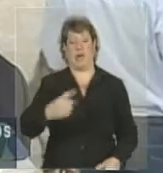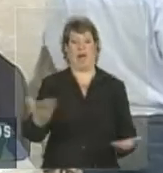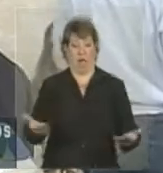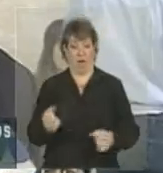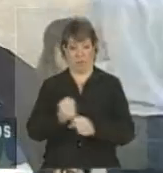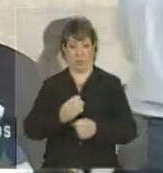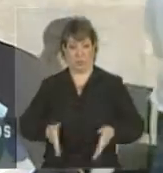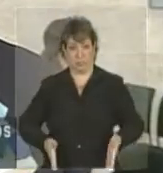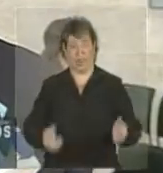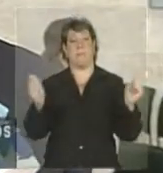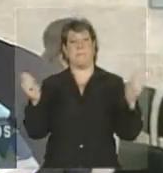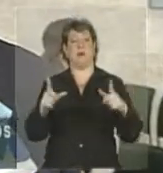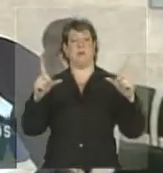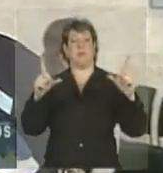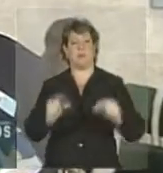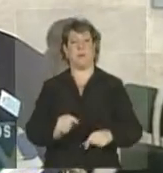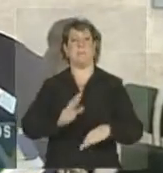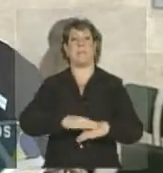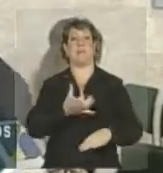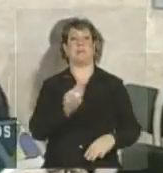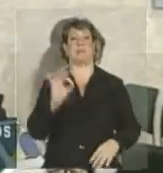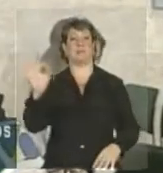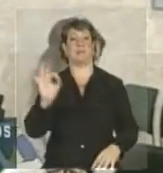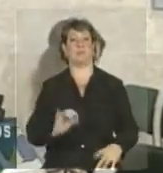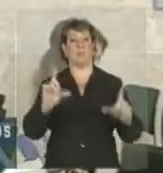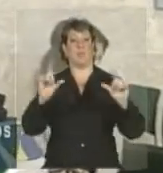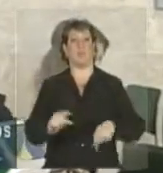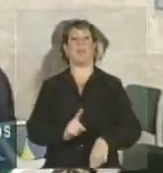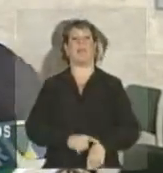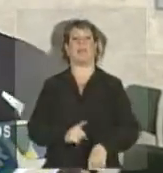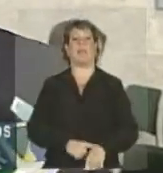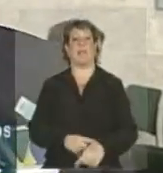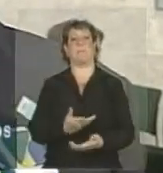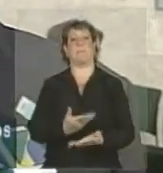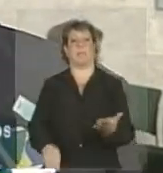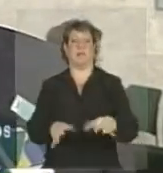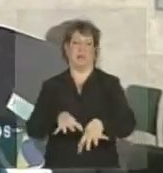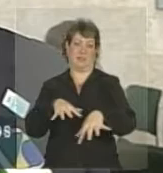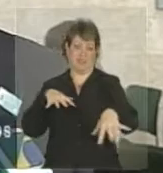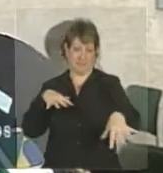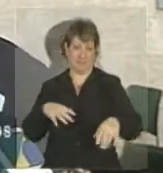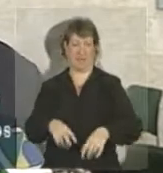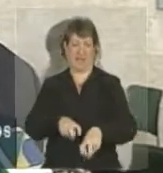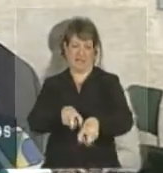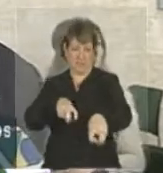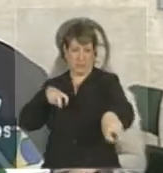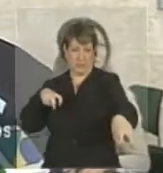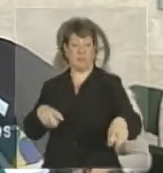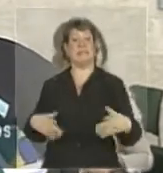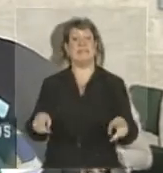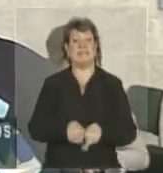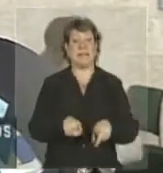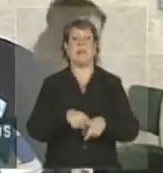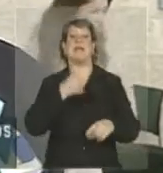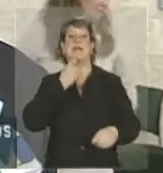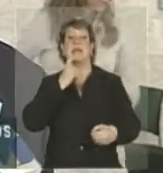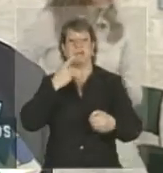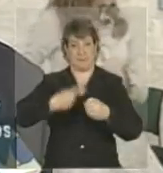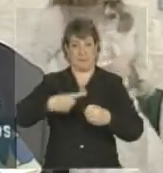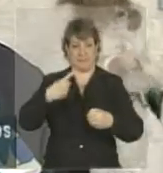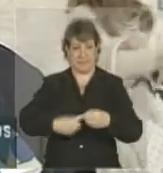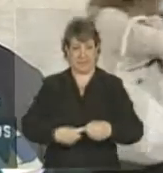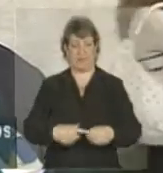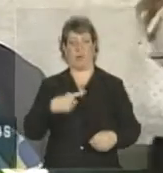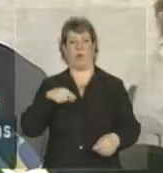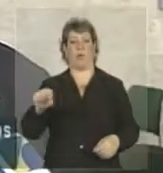ser diminuído em mais de 60% esse tempo gasto. Também Campinas, por conta da concessão do